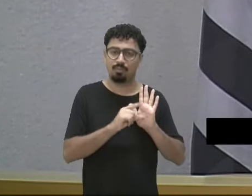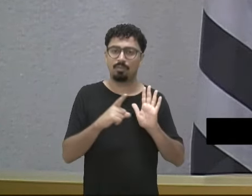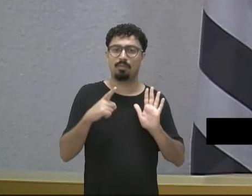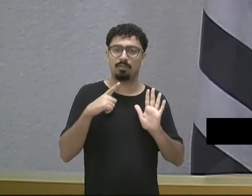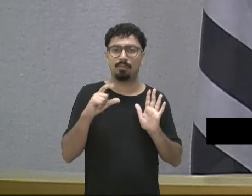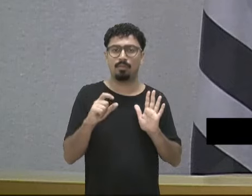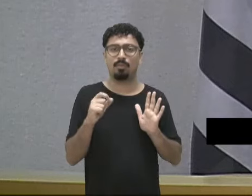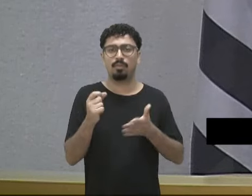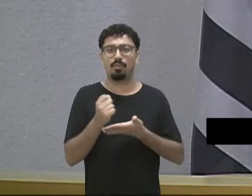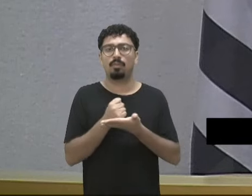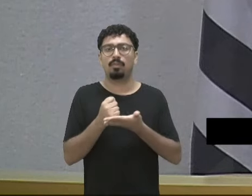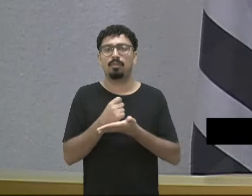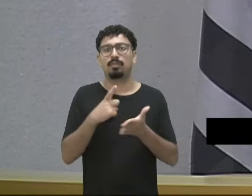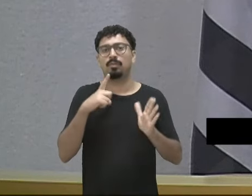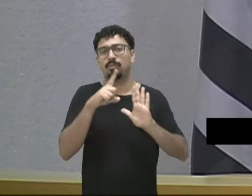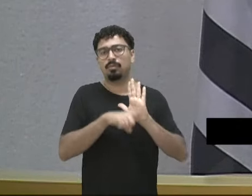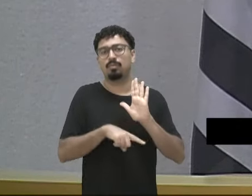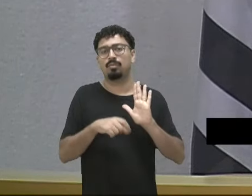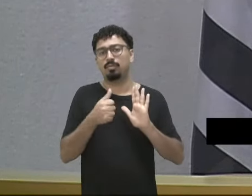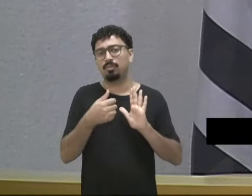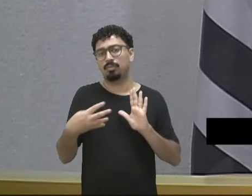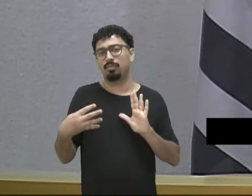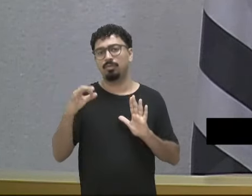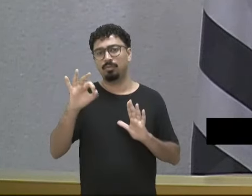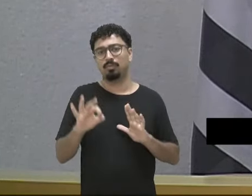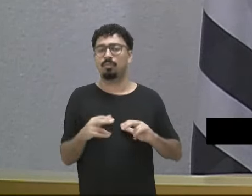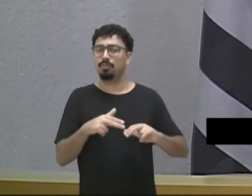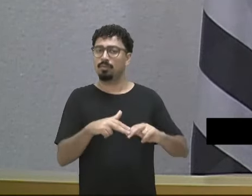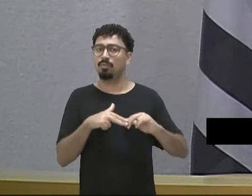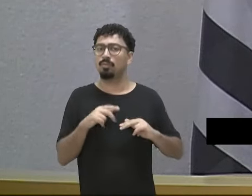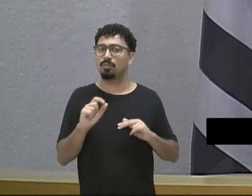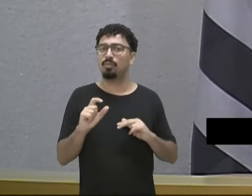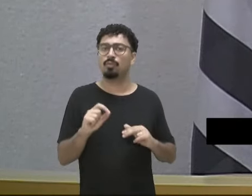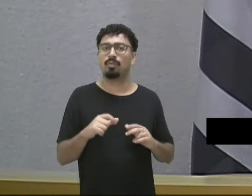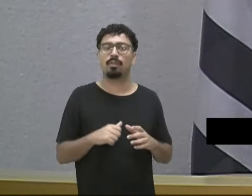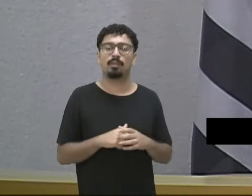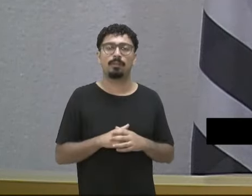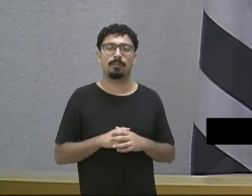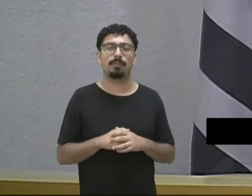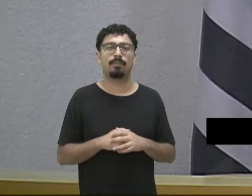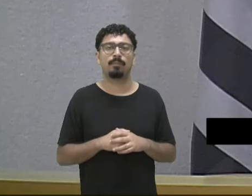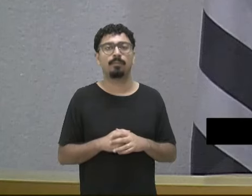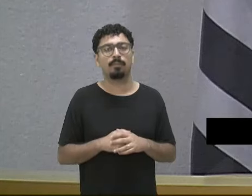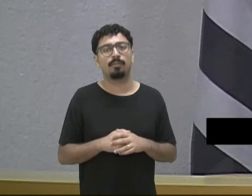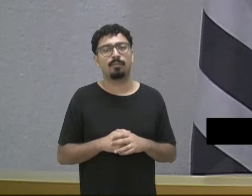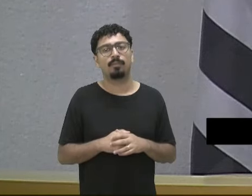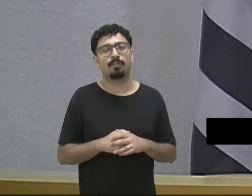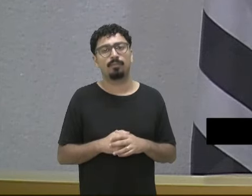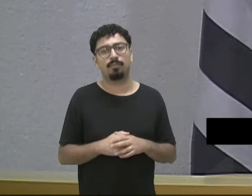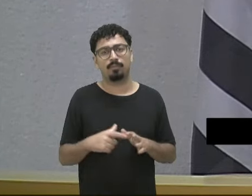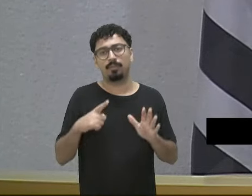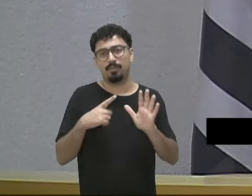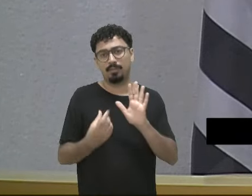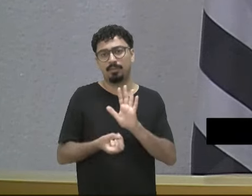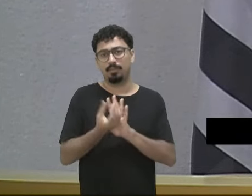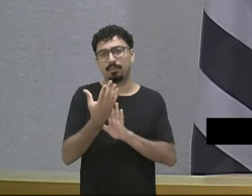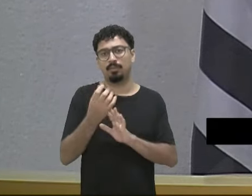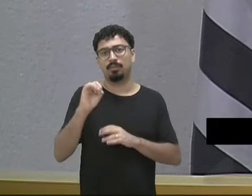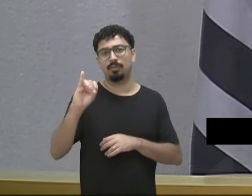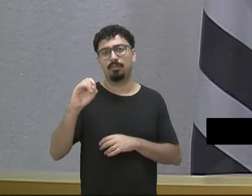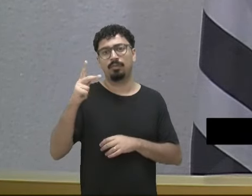para ter esse desconto de 14%, até porque nós, quando foi criado o Instituto,